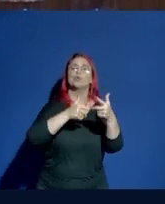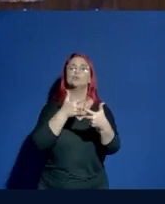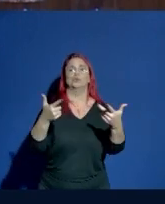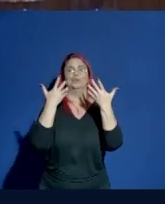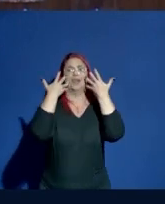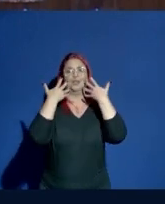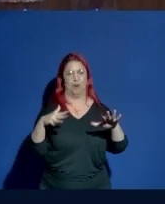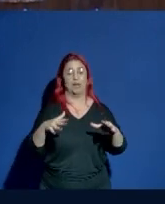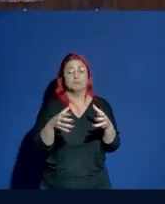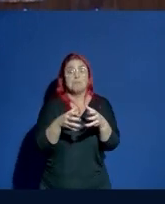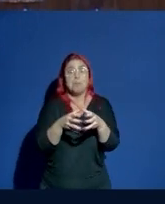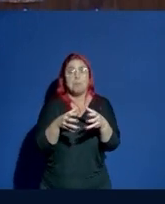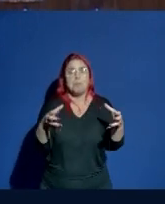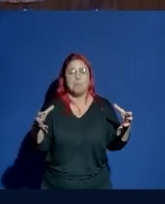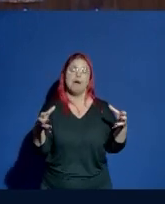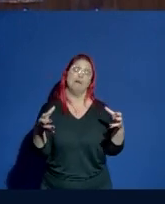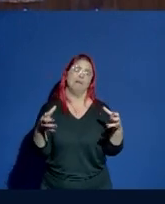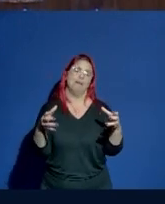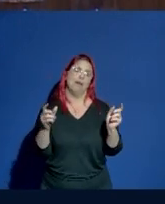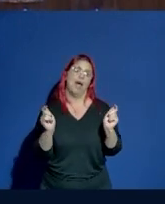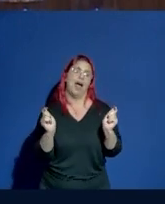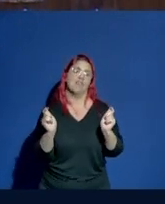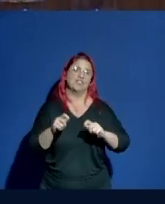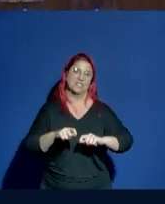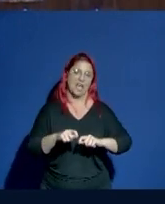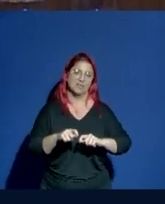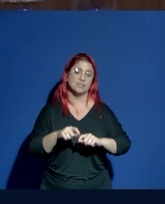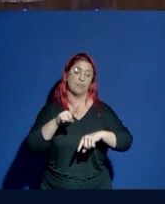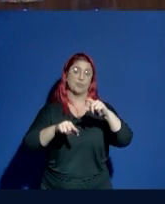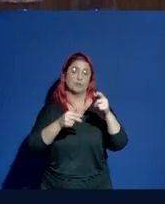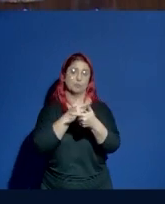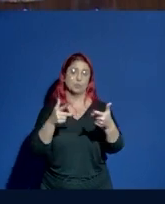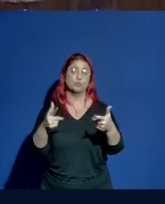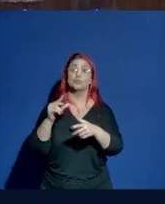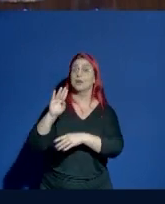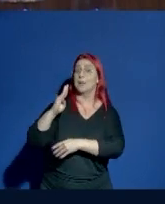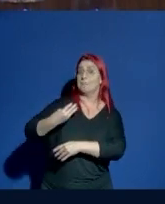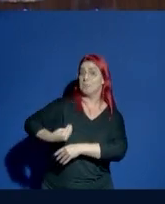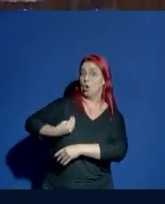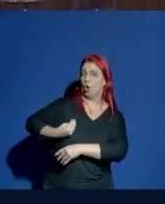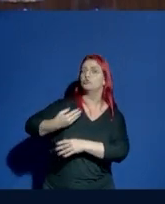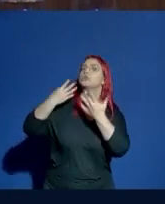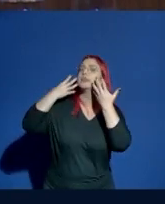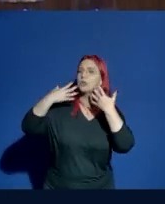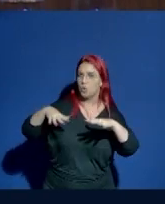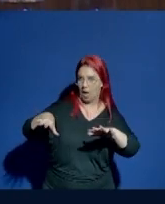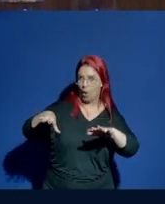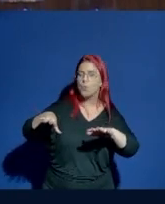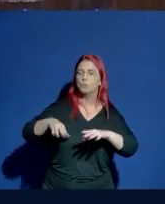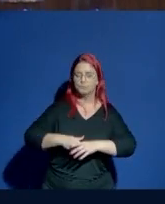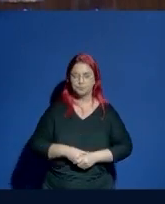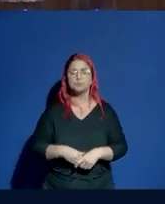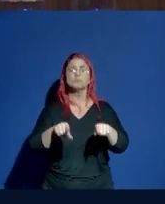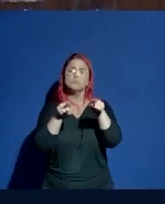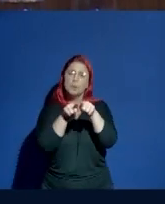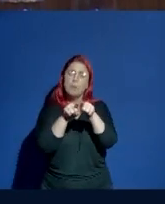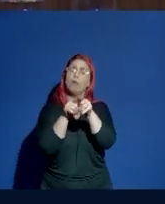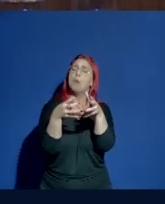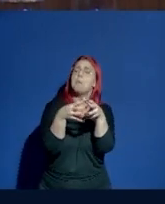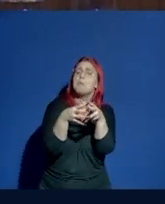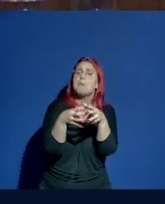se aumentando muito a eficiência desses produtos biológicos, está se aumentando muito